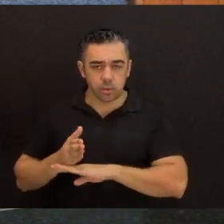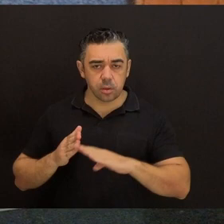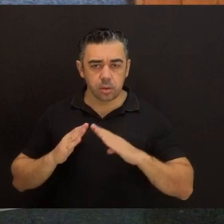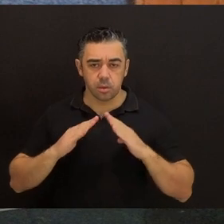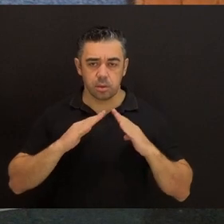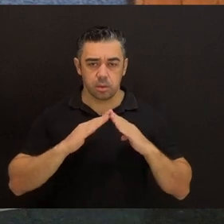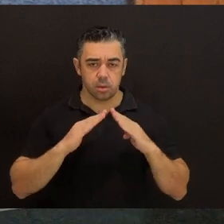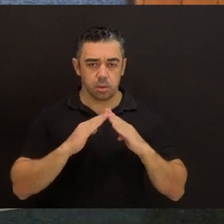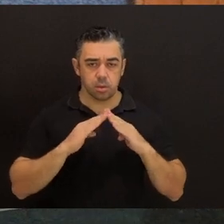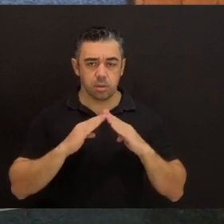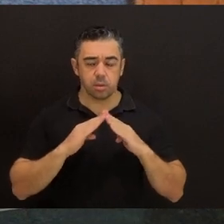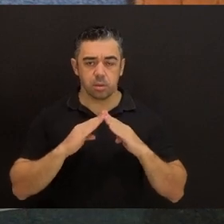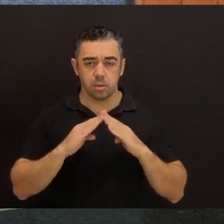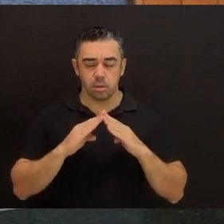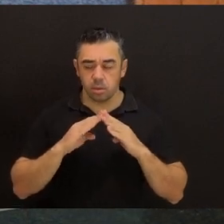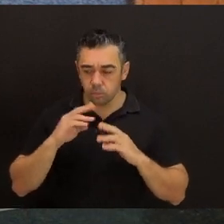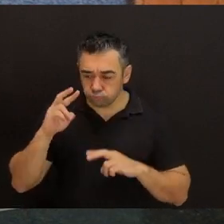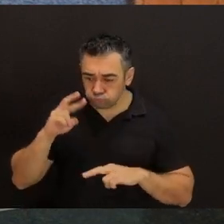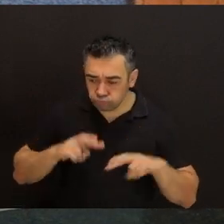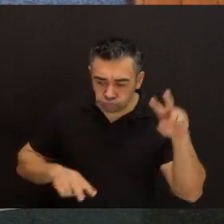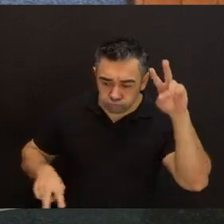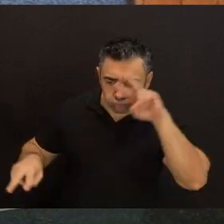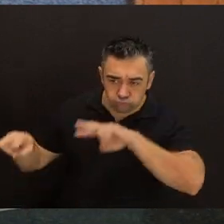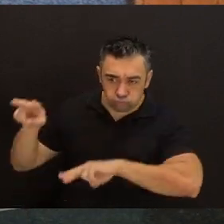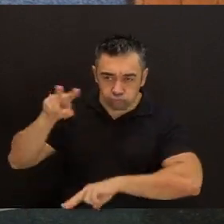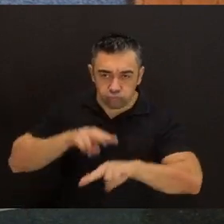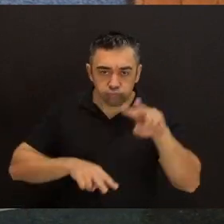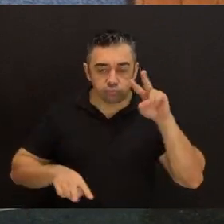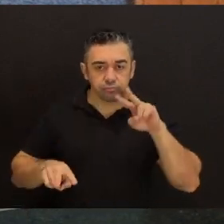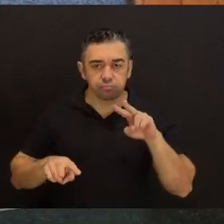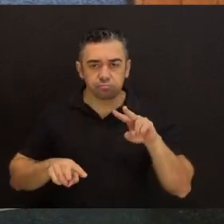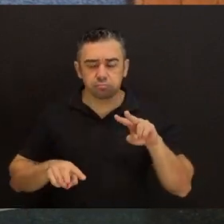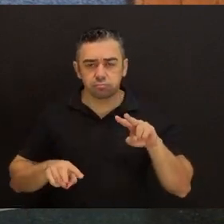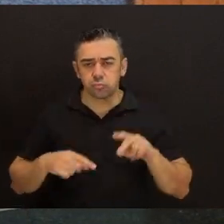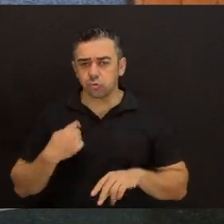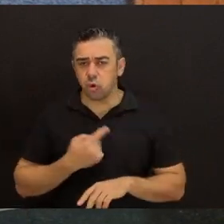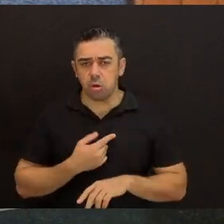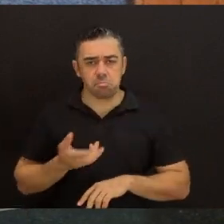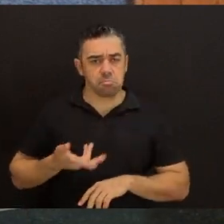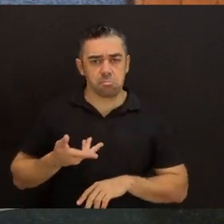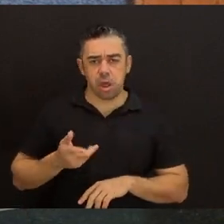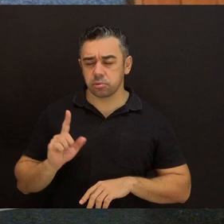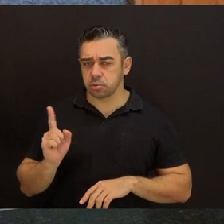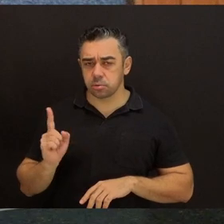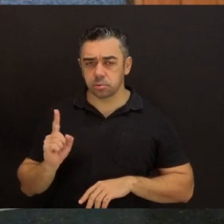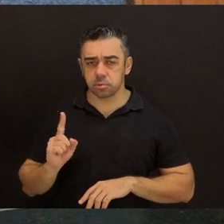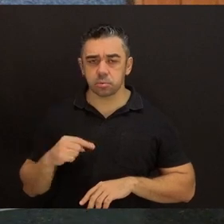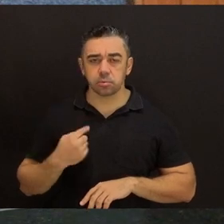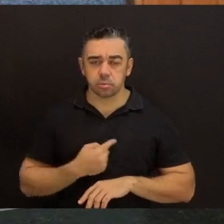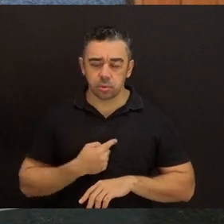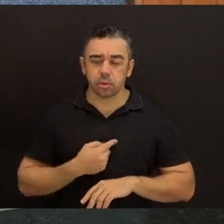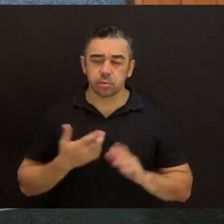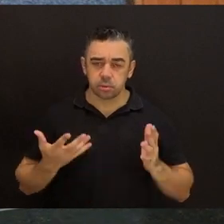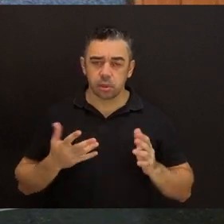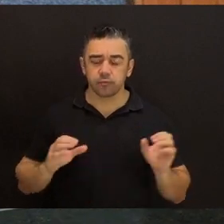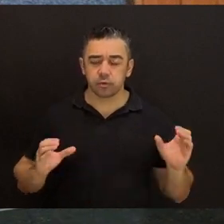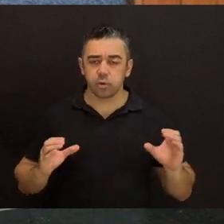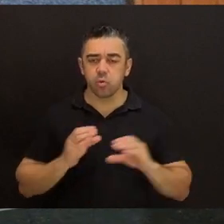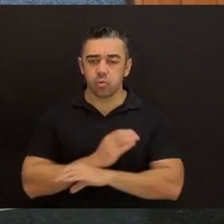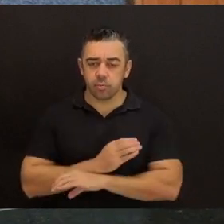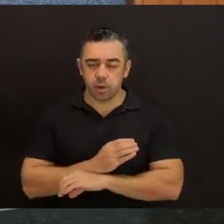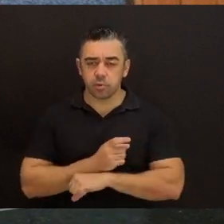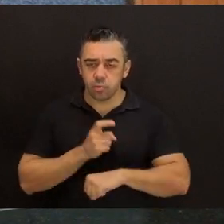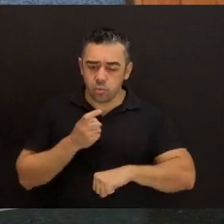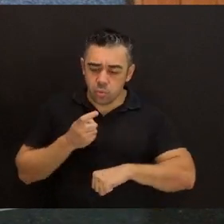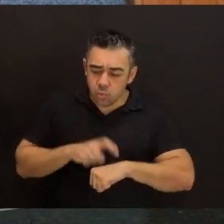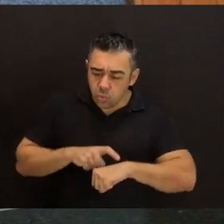e podemos fazer uma fiscalização chegamos Sem pressa nenhuma Afinal esse é o nosso trabalho fazer as coisas completas com